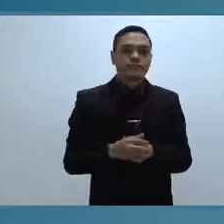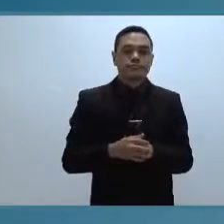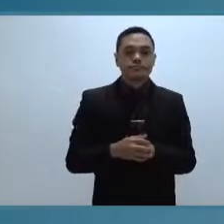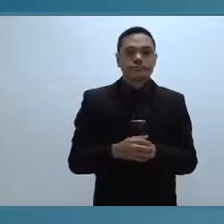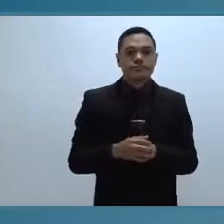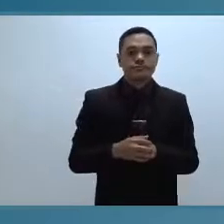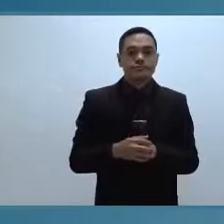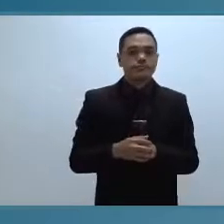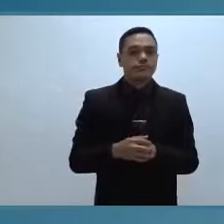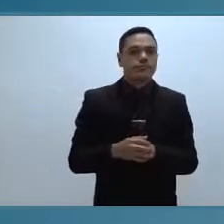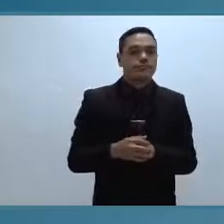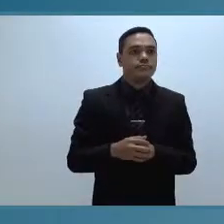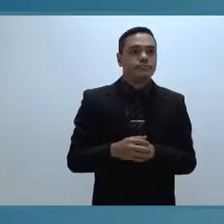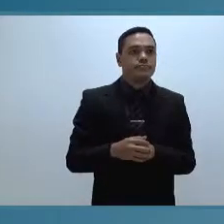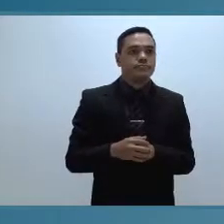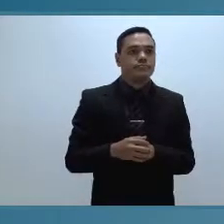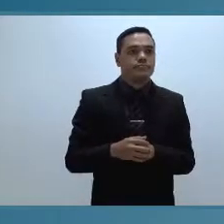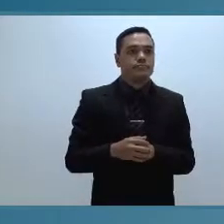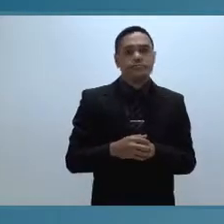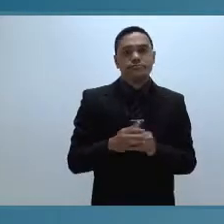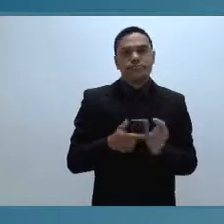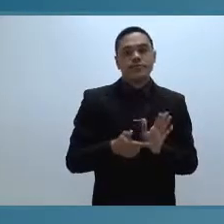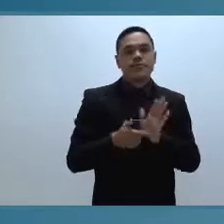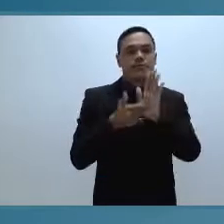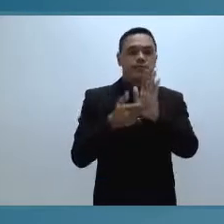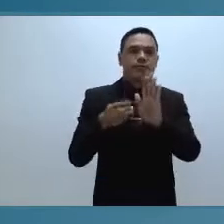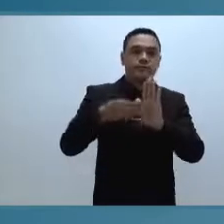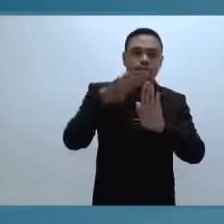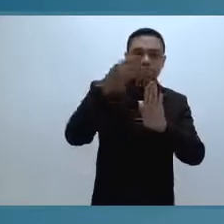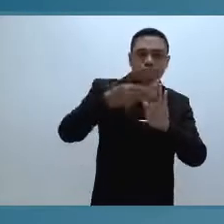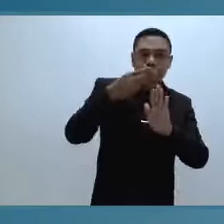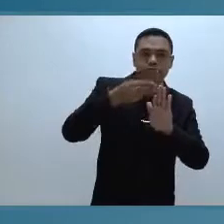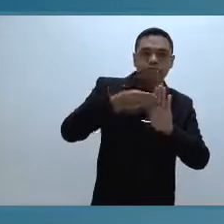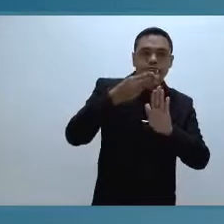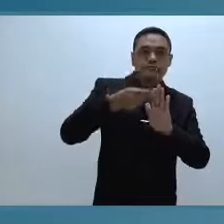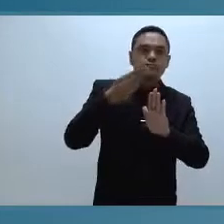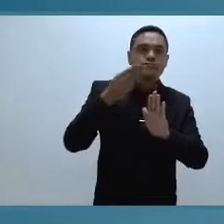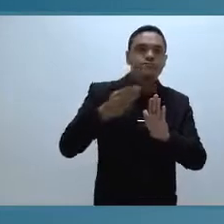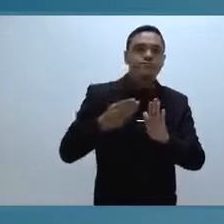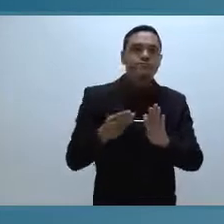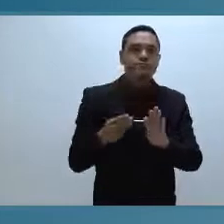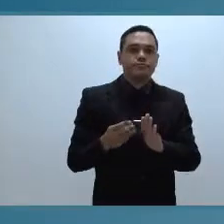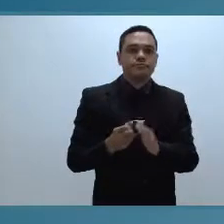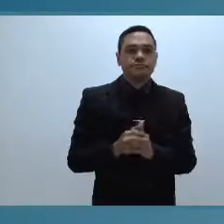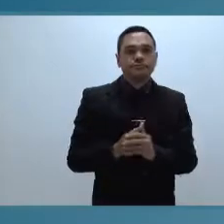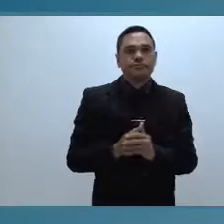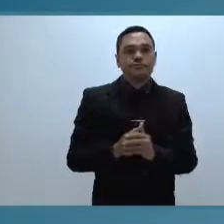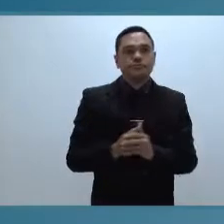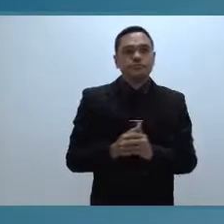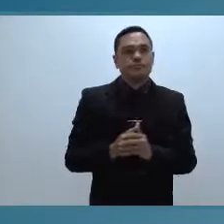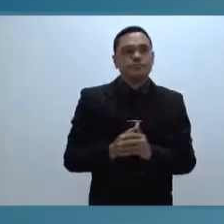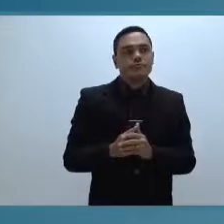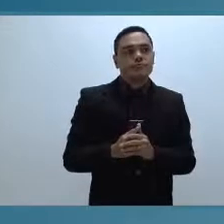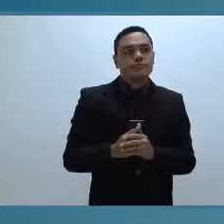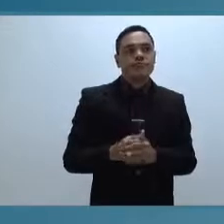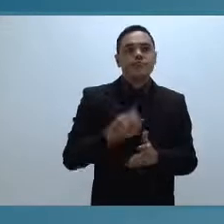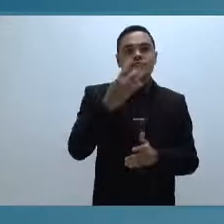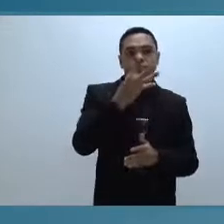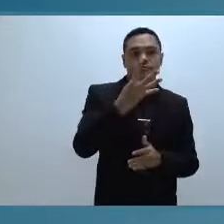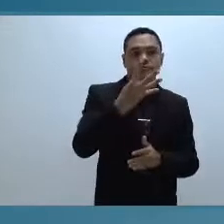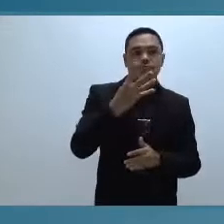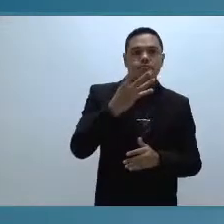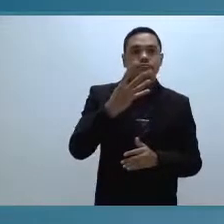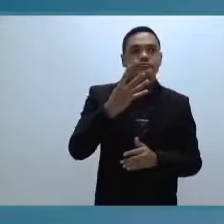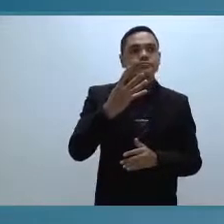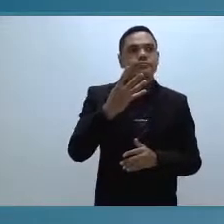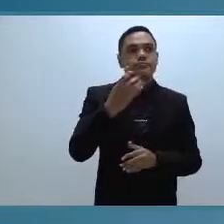voltou a plenário, esta minuta voltou a plenário, e na sessão de 4/8/2021 ele foi retirado de